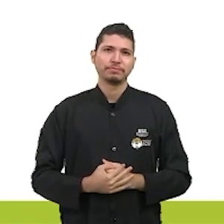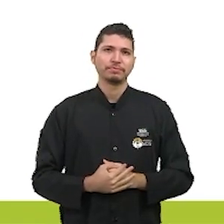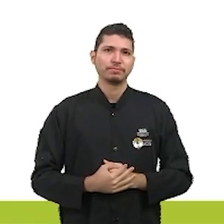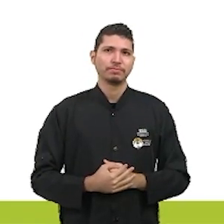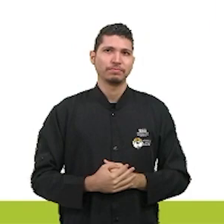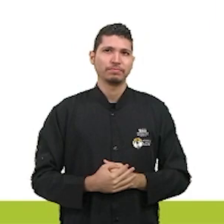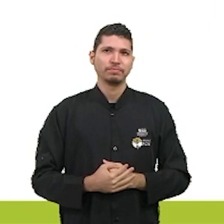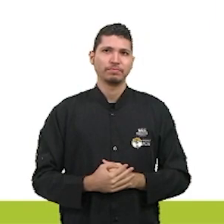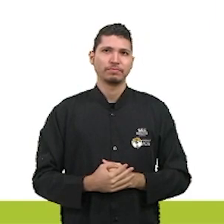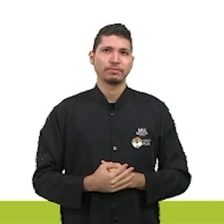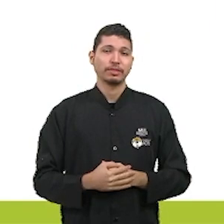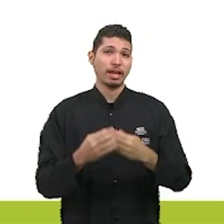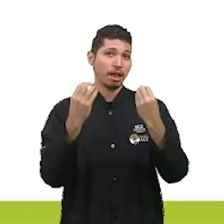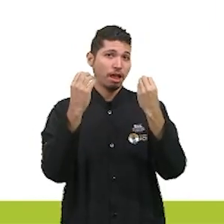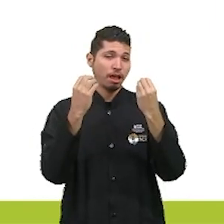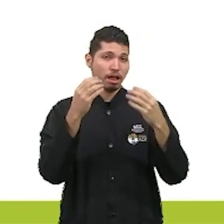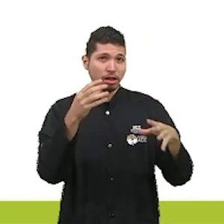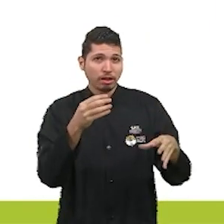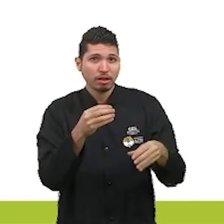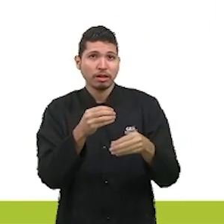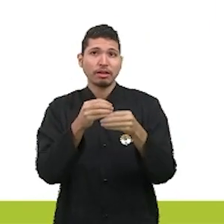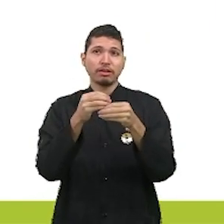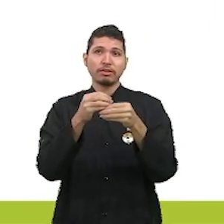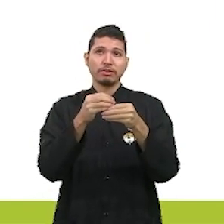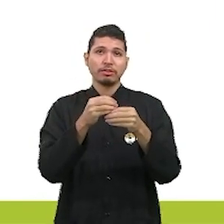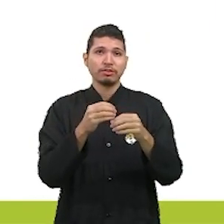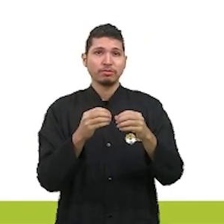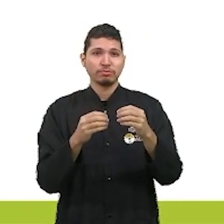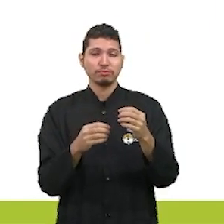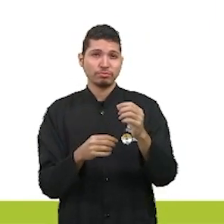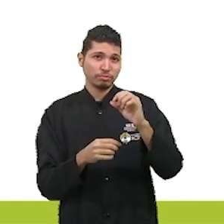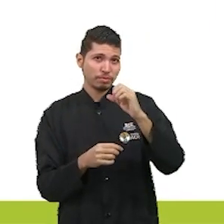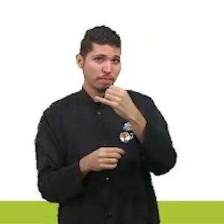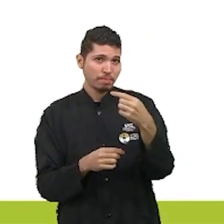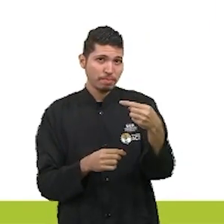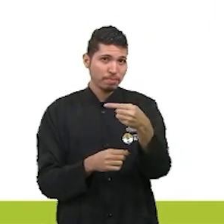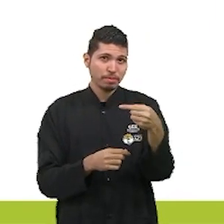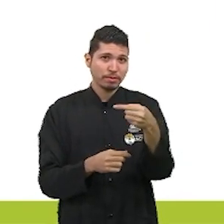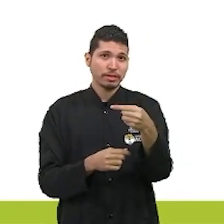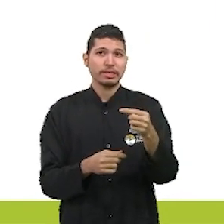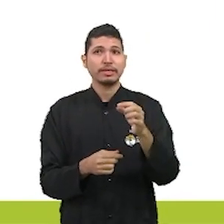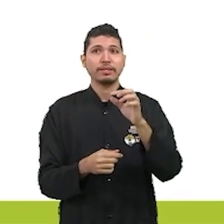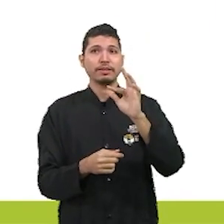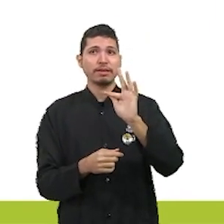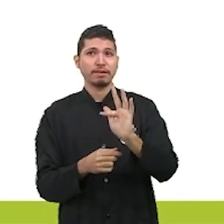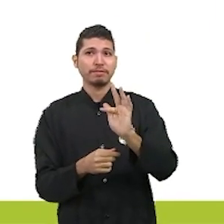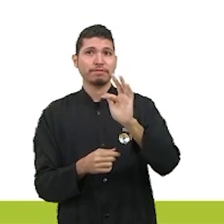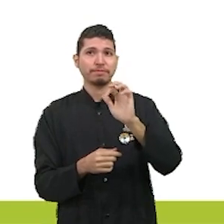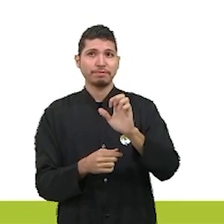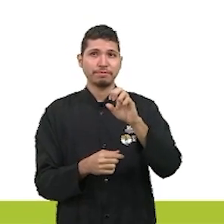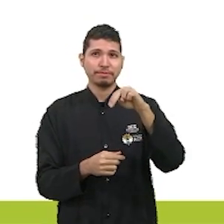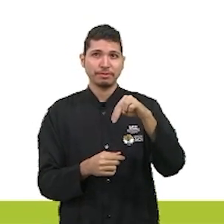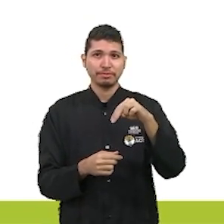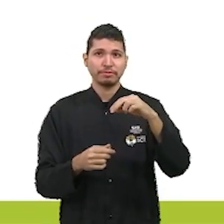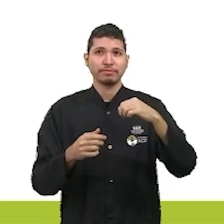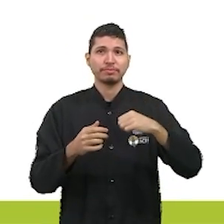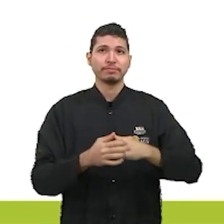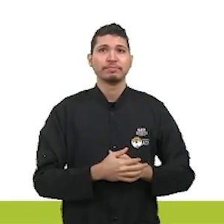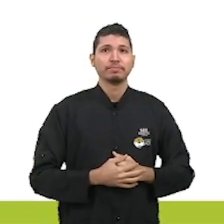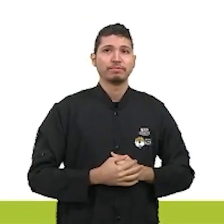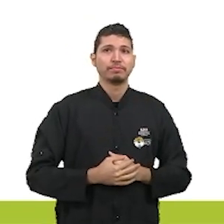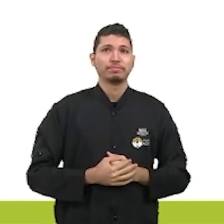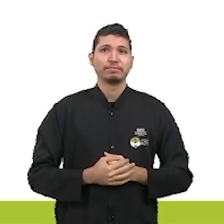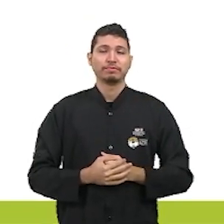o que eu acrescentei? A minha FEM e o sinal de negativo. Então, vamos interpretar. Essa fórmula está me dizendo o